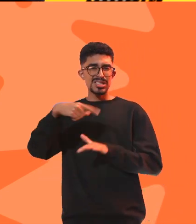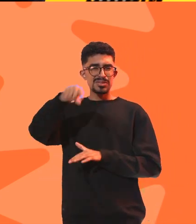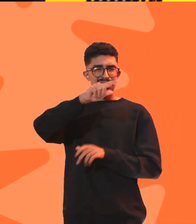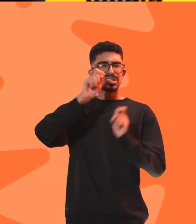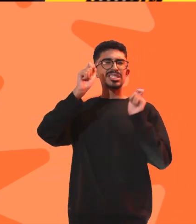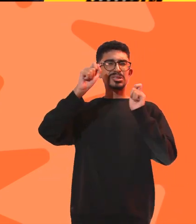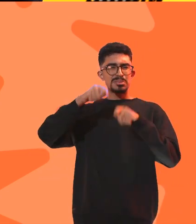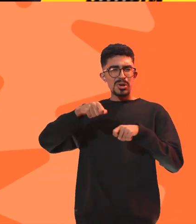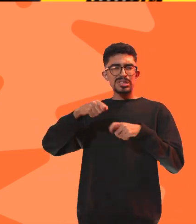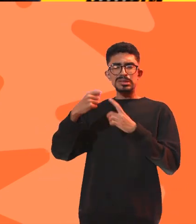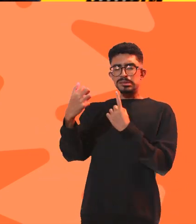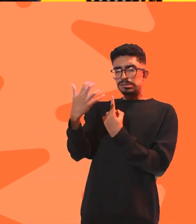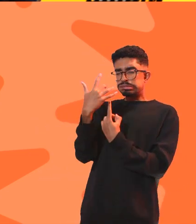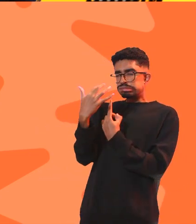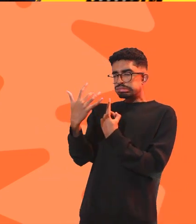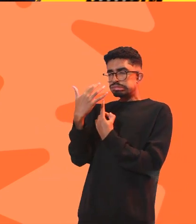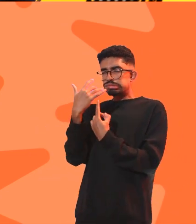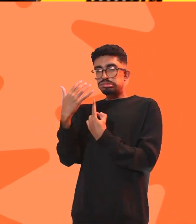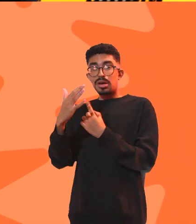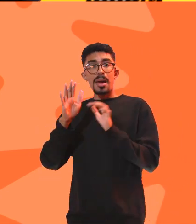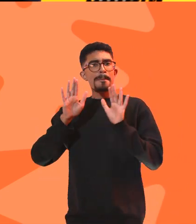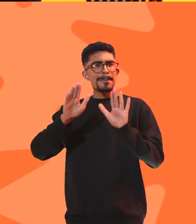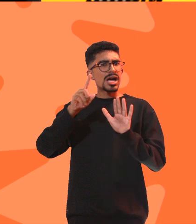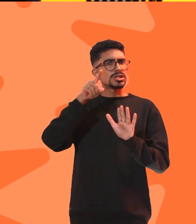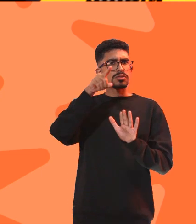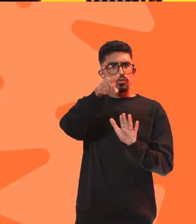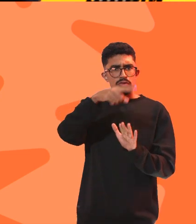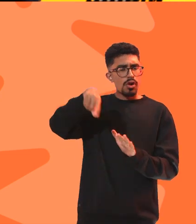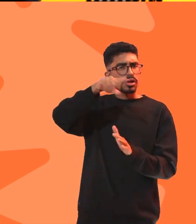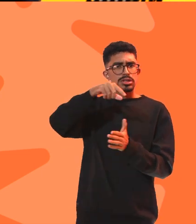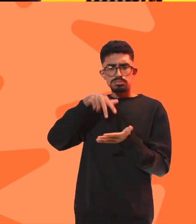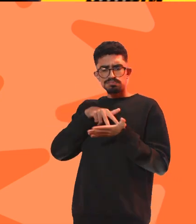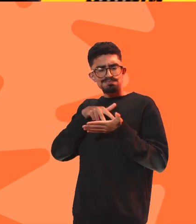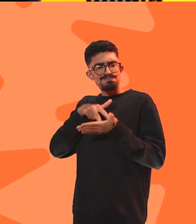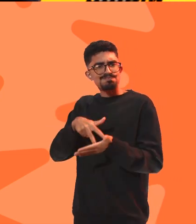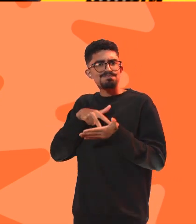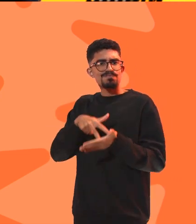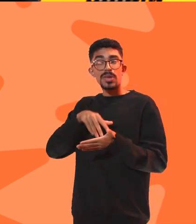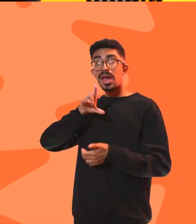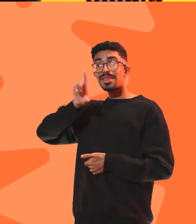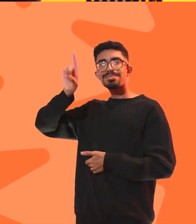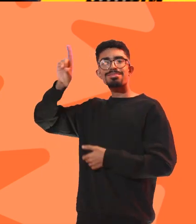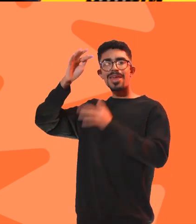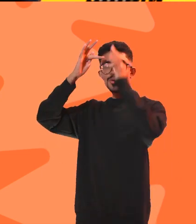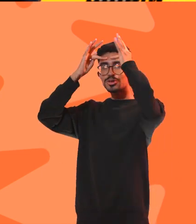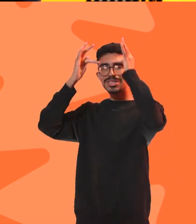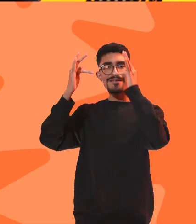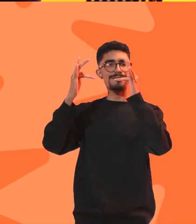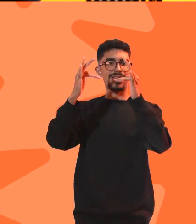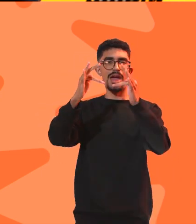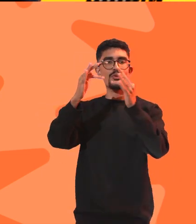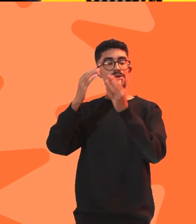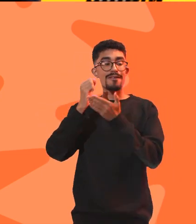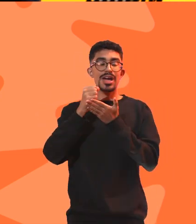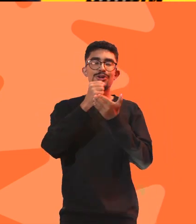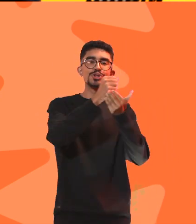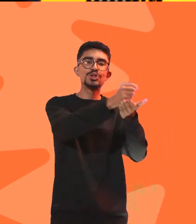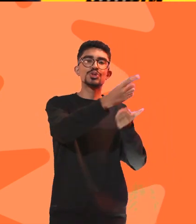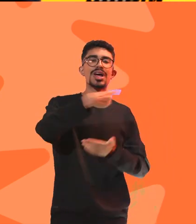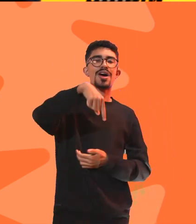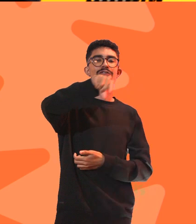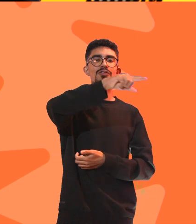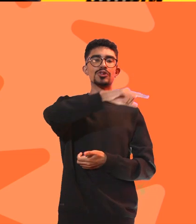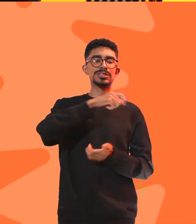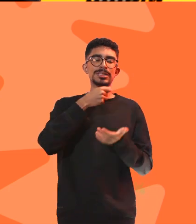homens, mas Deus é fiel. Ele não permitirá que vocês sejam tentados além do que podem suportar. Antes, quando forem tentados,